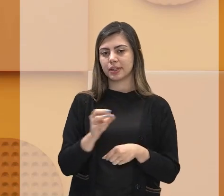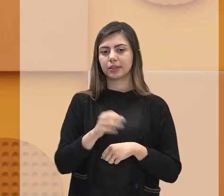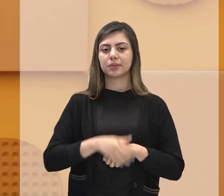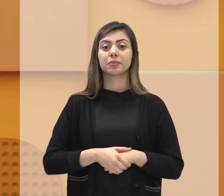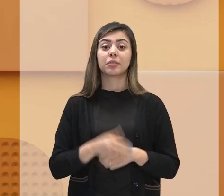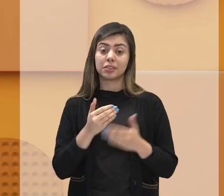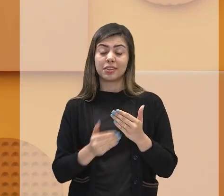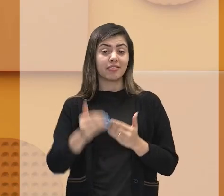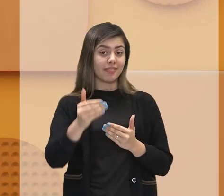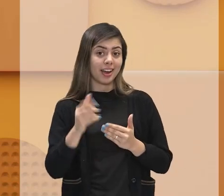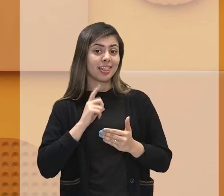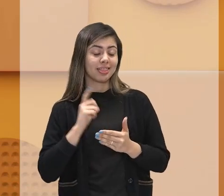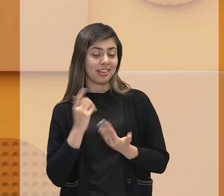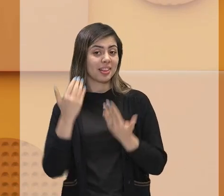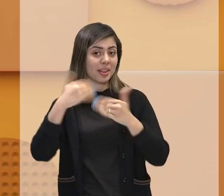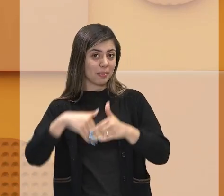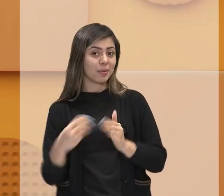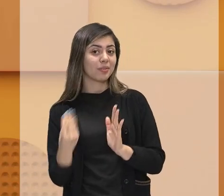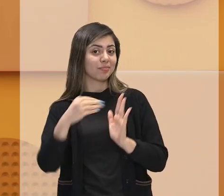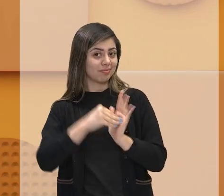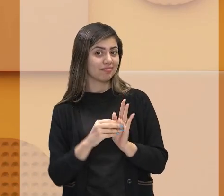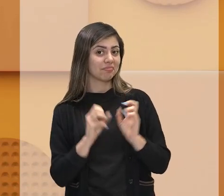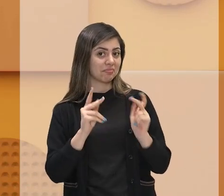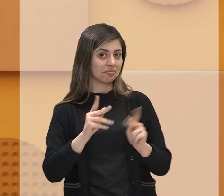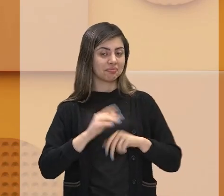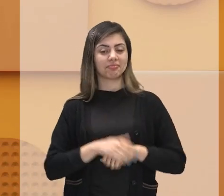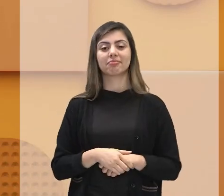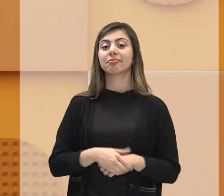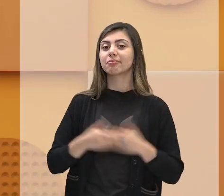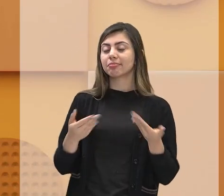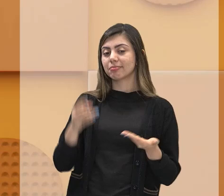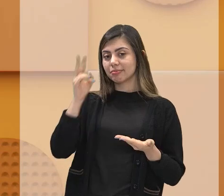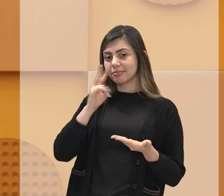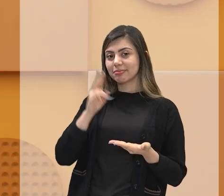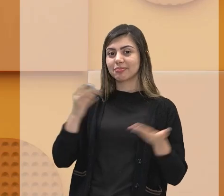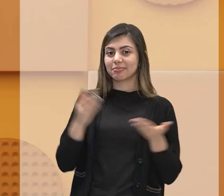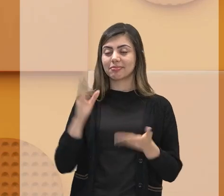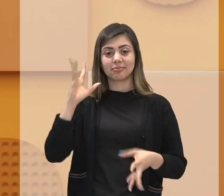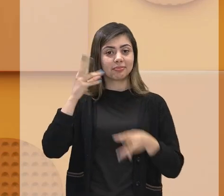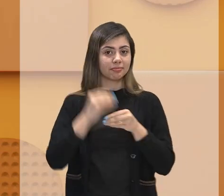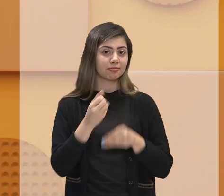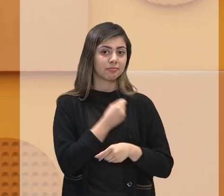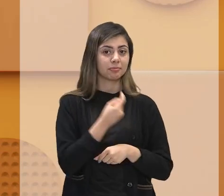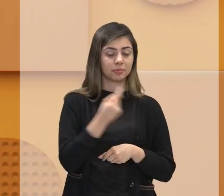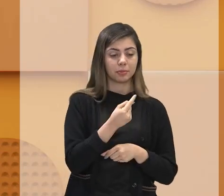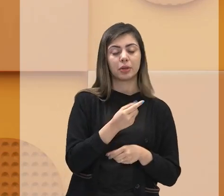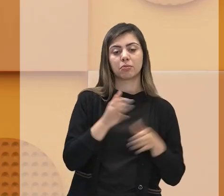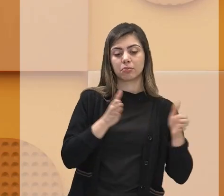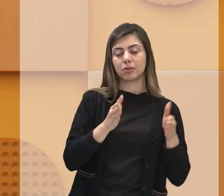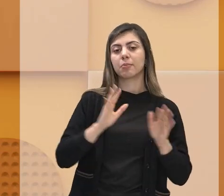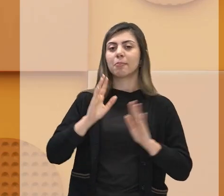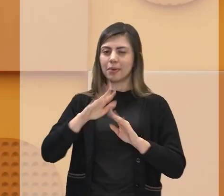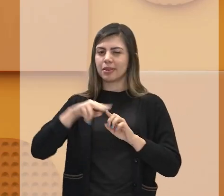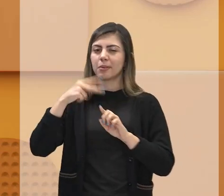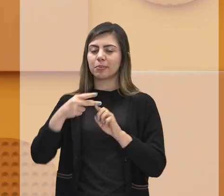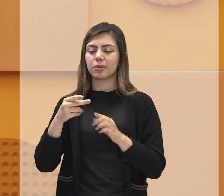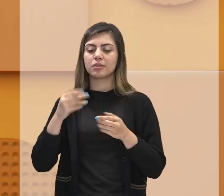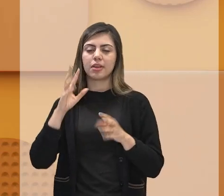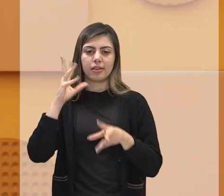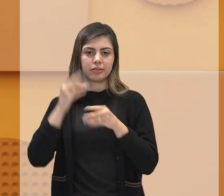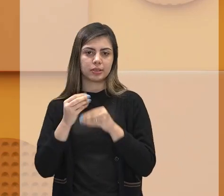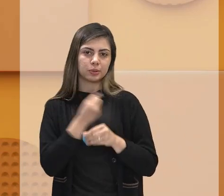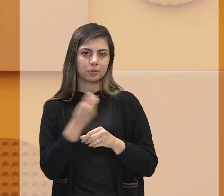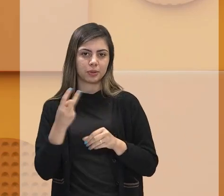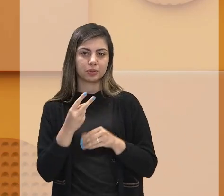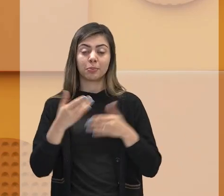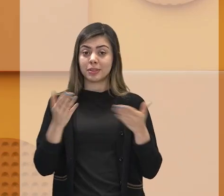ser cobrado na avaliação de vocês, tá bom? Lembrando que nós temos revisão 1 e revisão 2, então fiquem bem atentos. Vamos iniciar então o